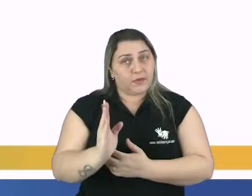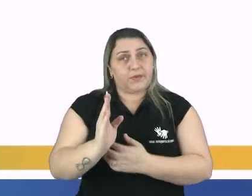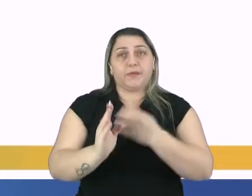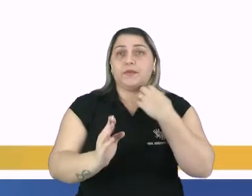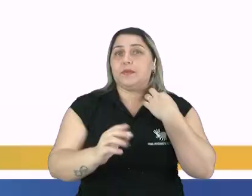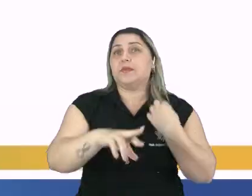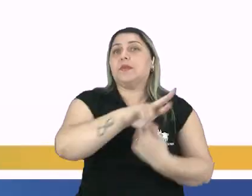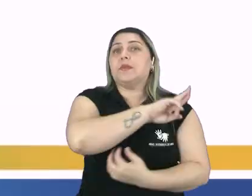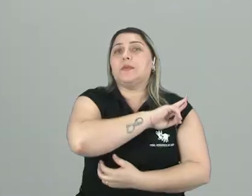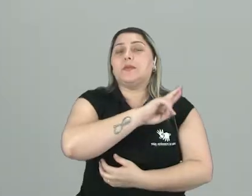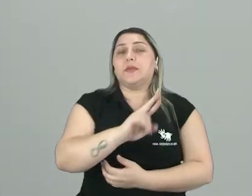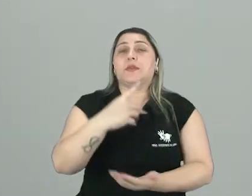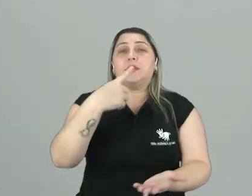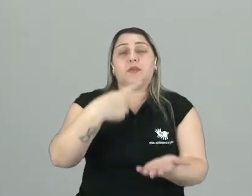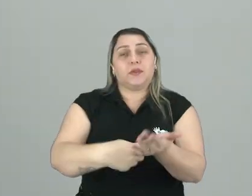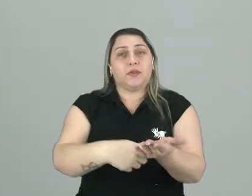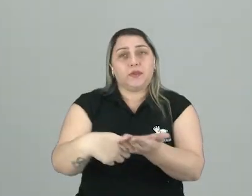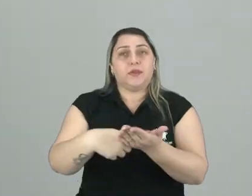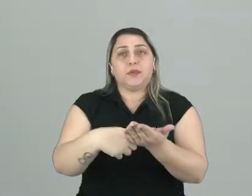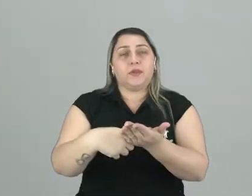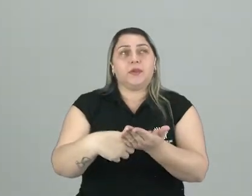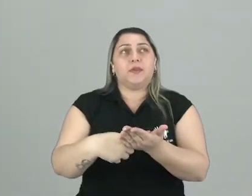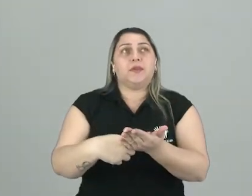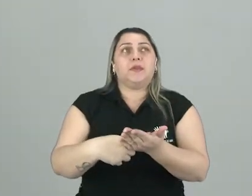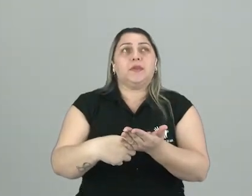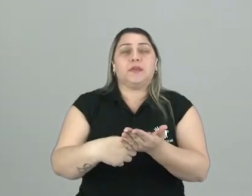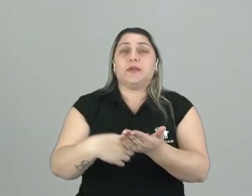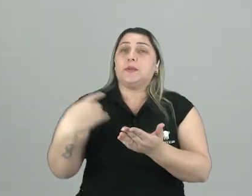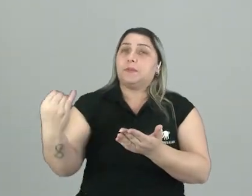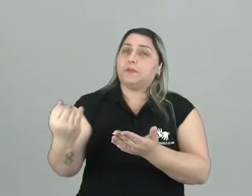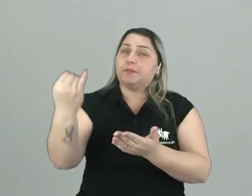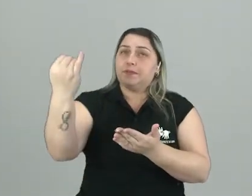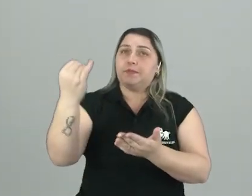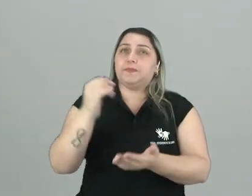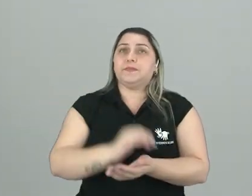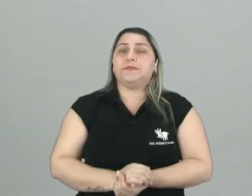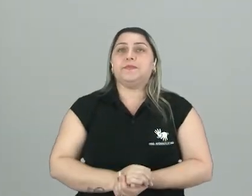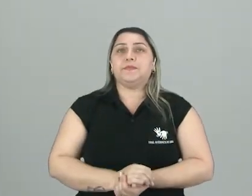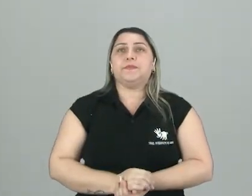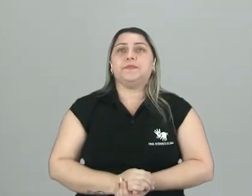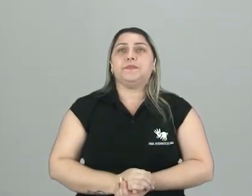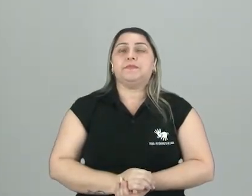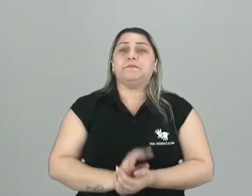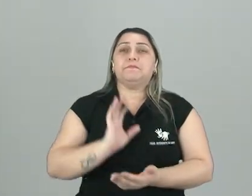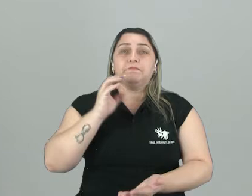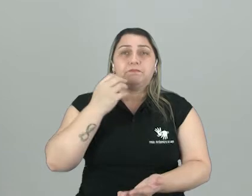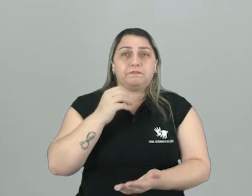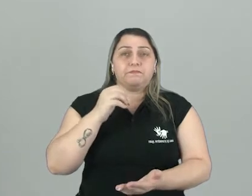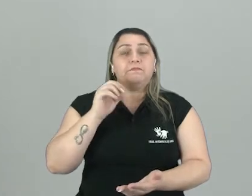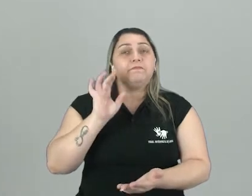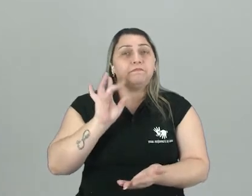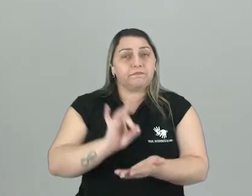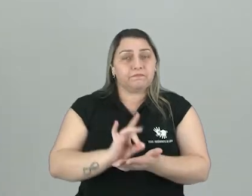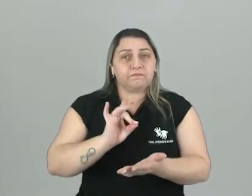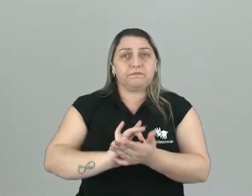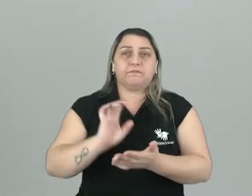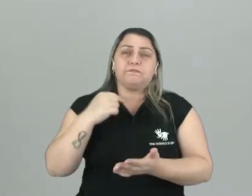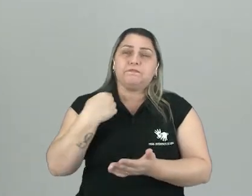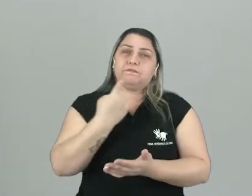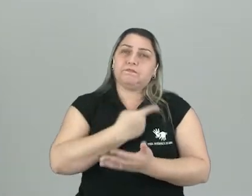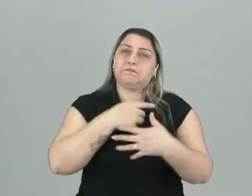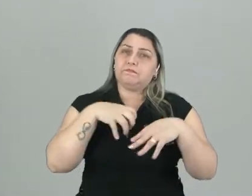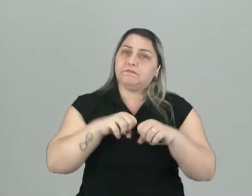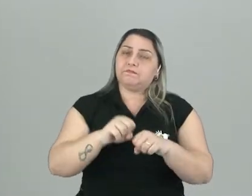Então, o Tratado de Petrópolis foi o tratado dessa grande importância, pois foi ele que firmou efetivamente o nosso